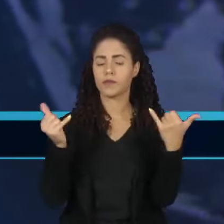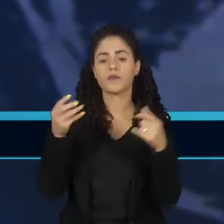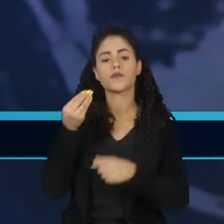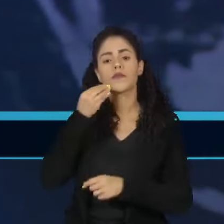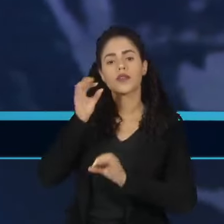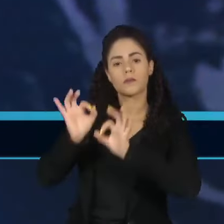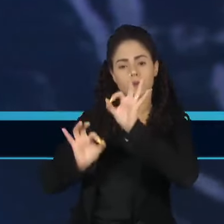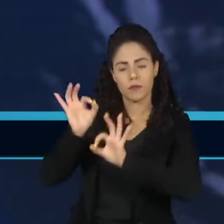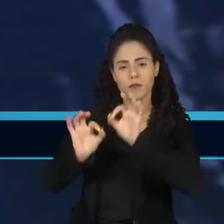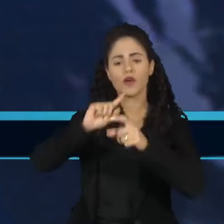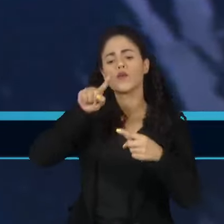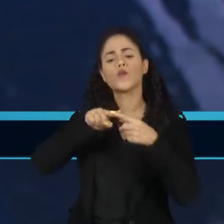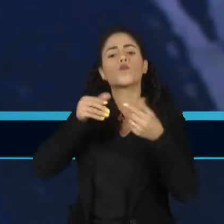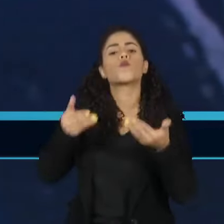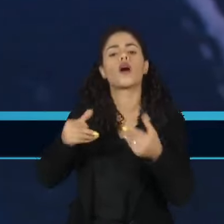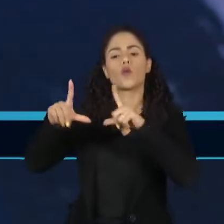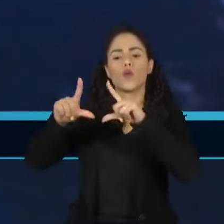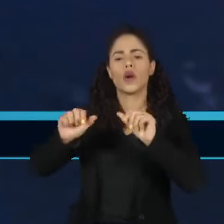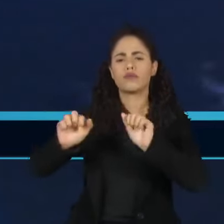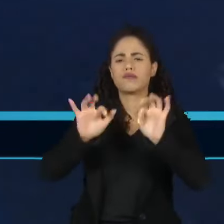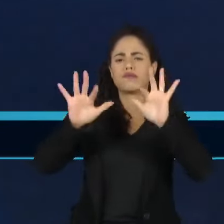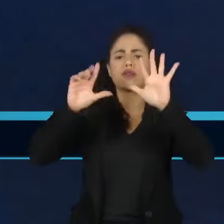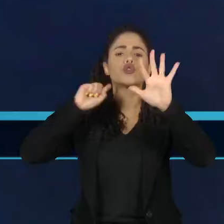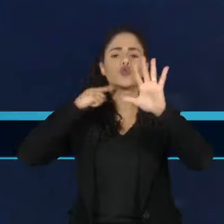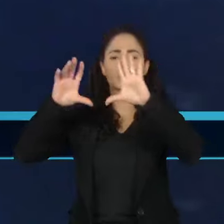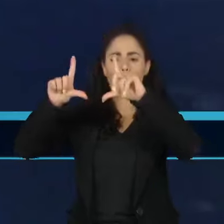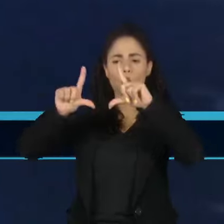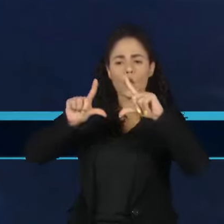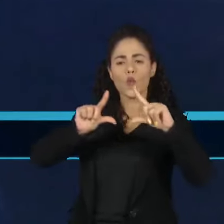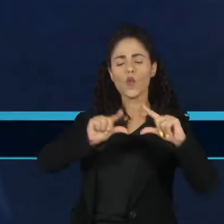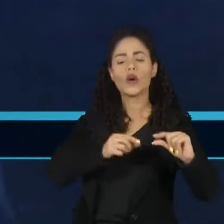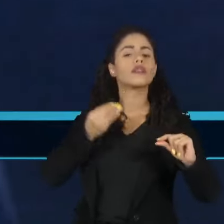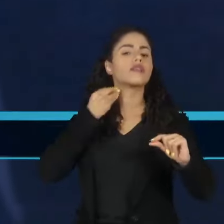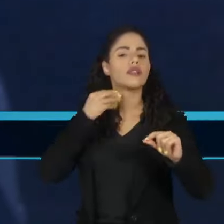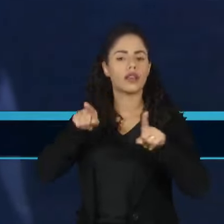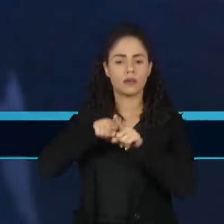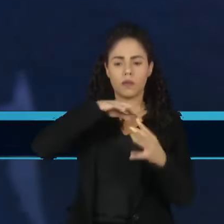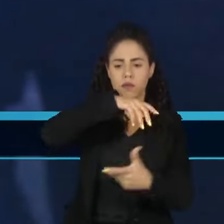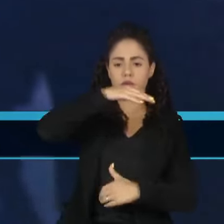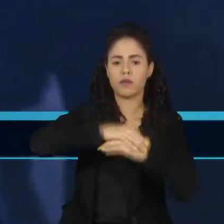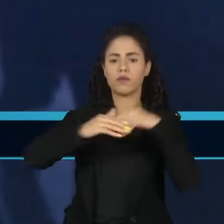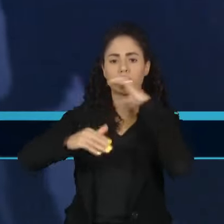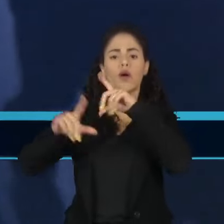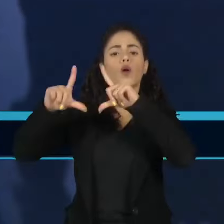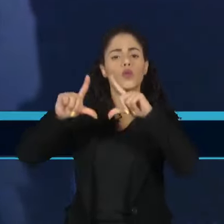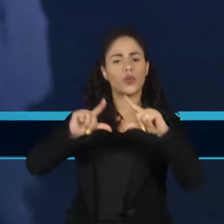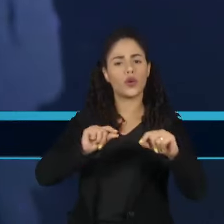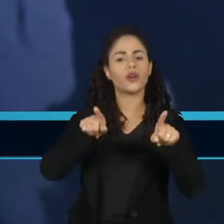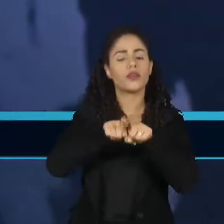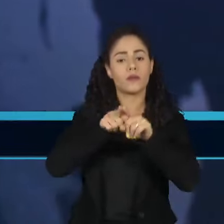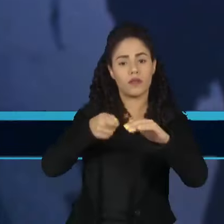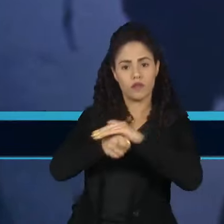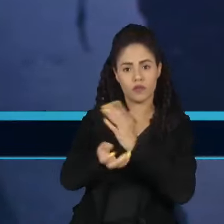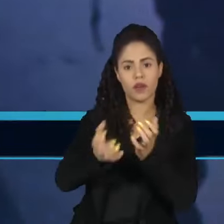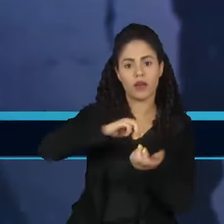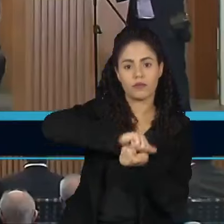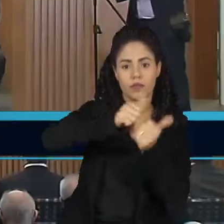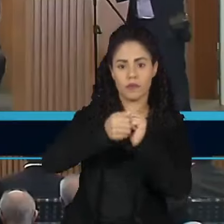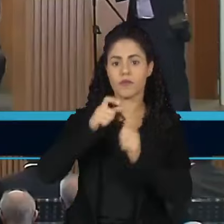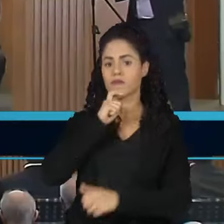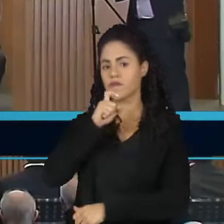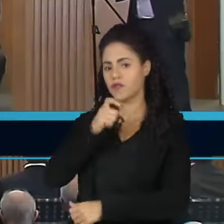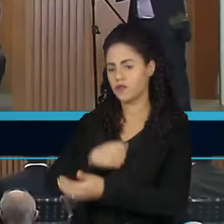o programa tem como objetivo reduzir as emissões de gases de efeito estufa e trazer mais investimentos com a chamada economia